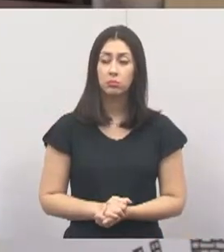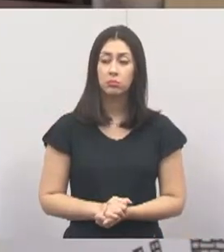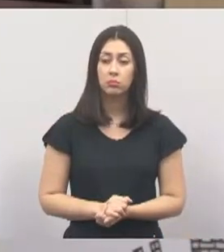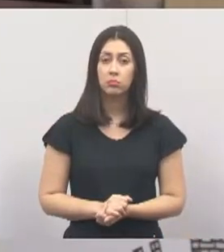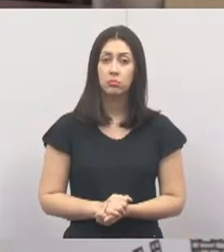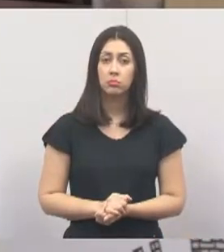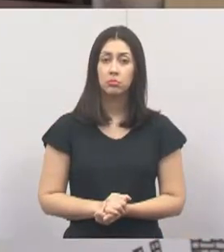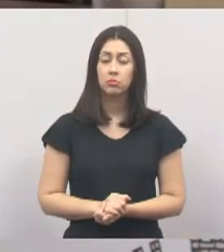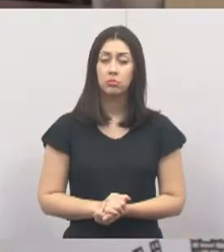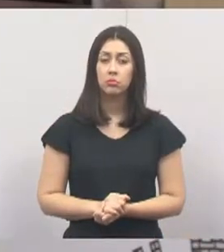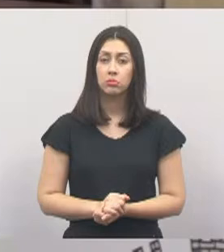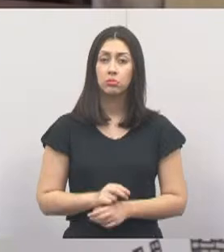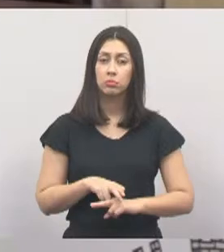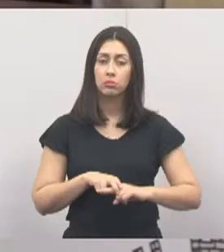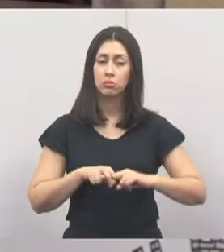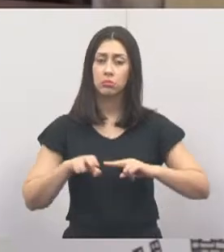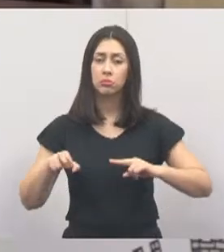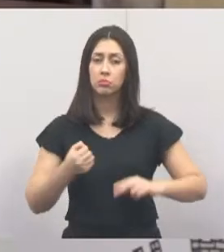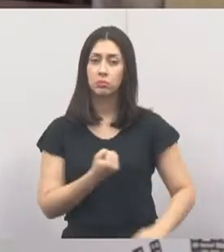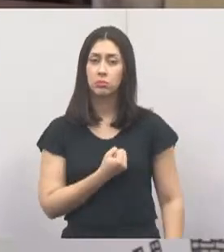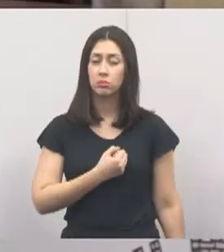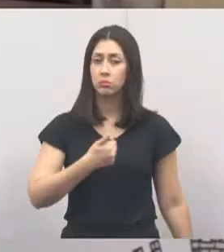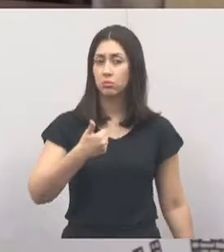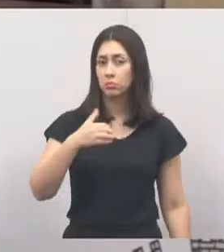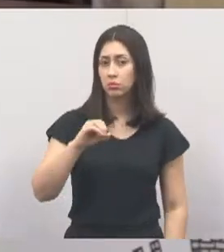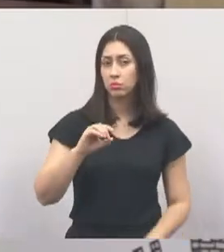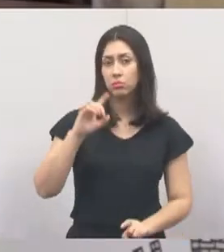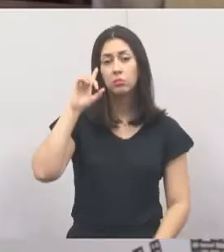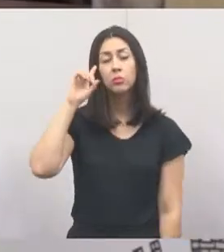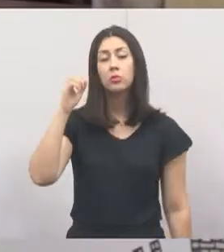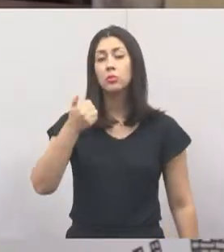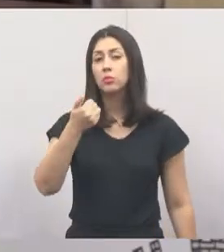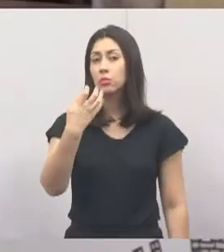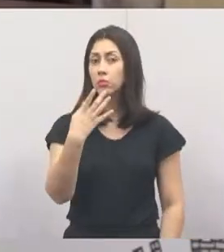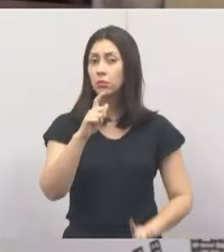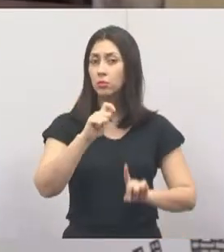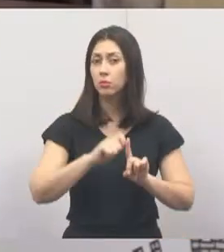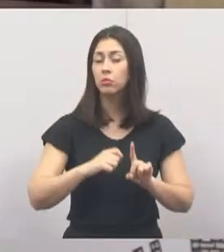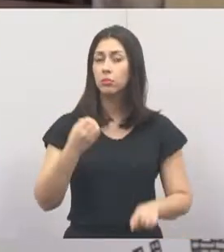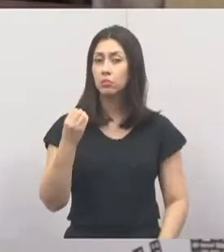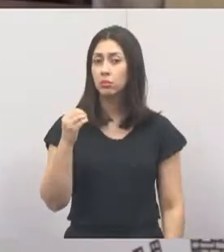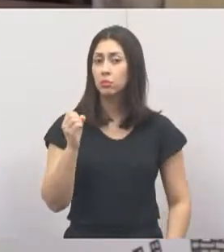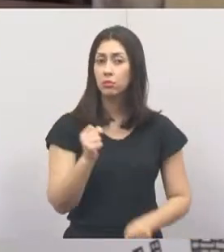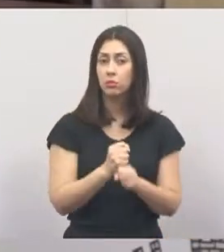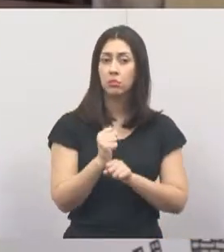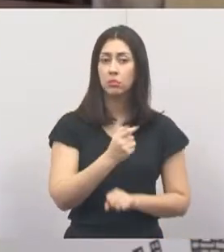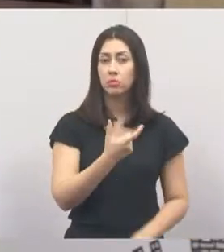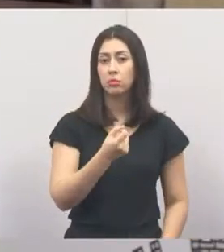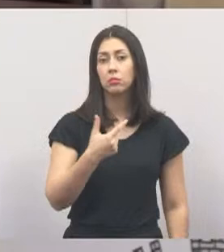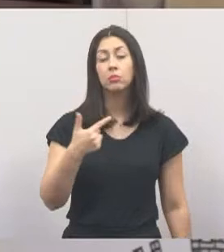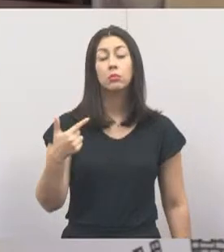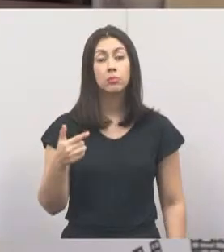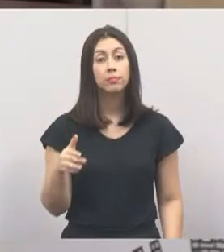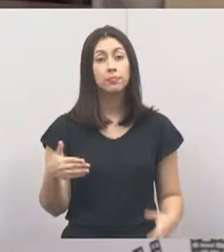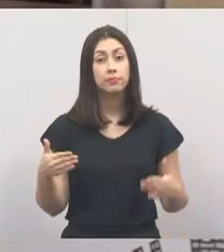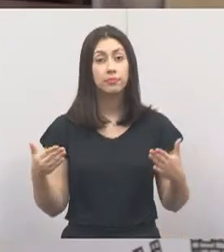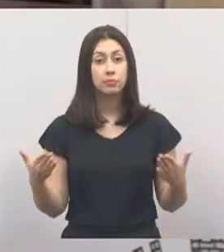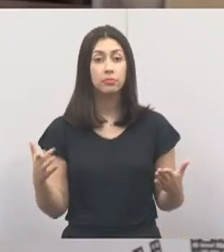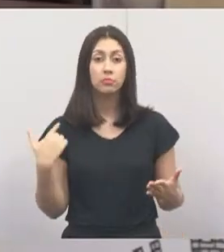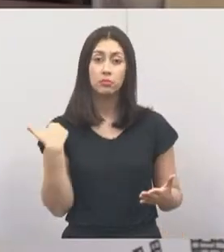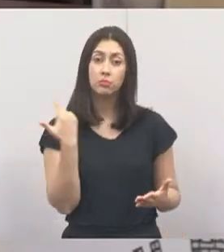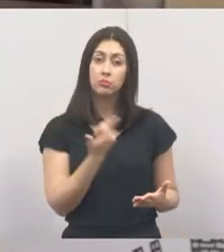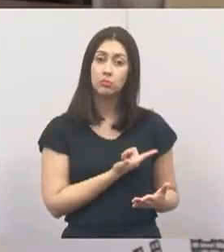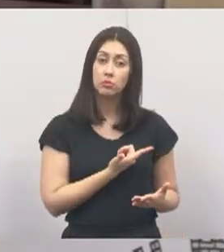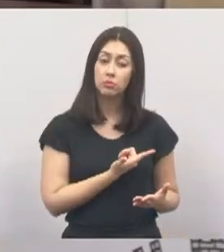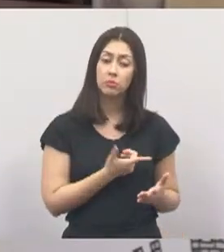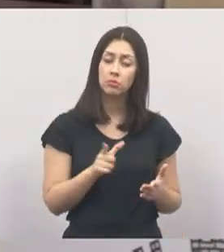mesa número 10, de 14 de outubro de 2022, desta forma, direcionando o